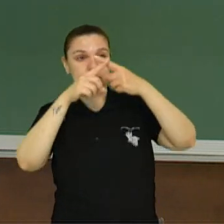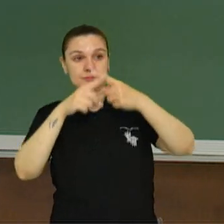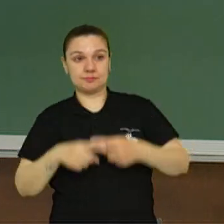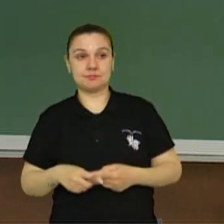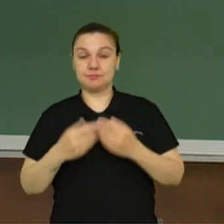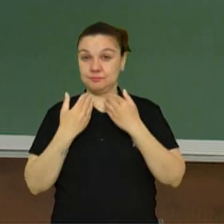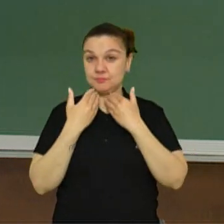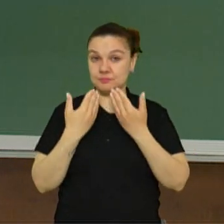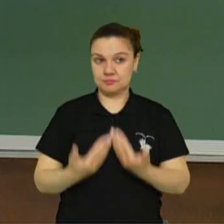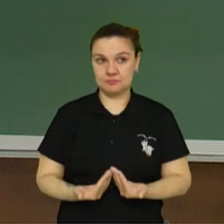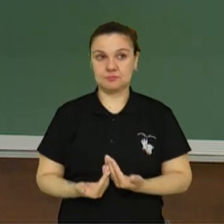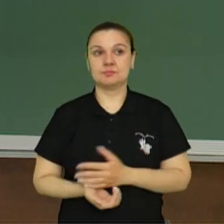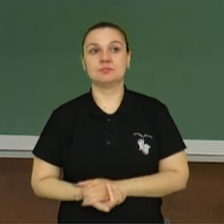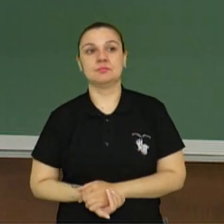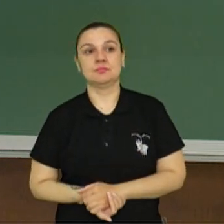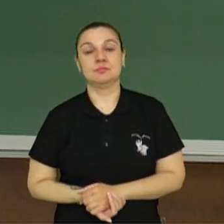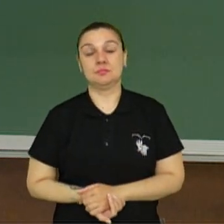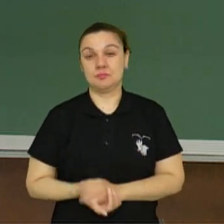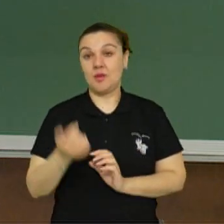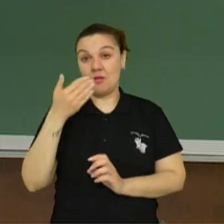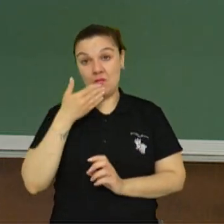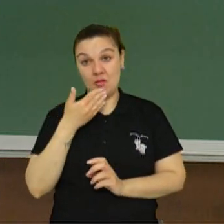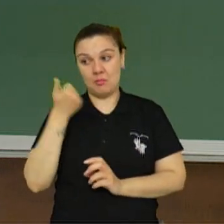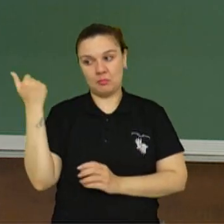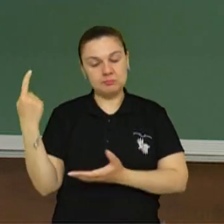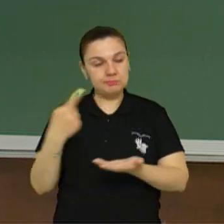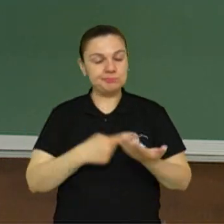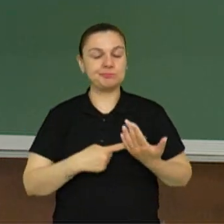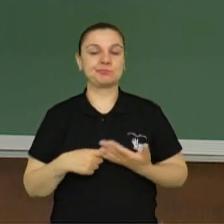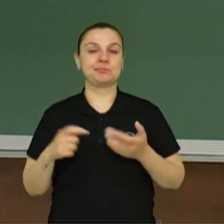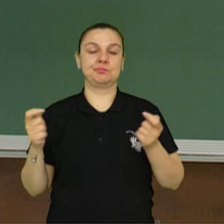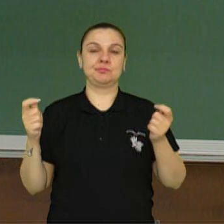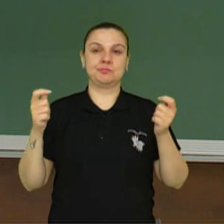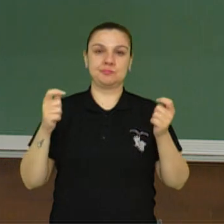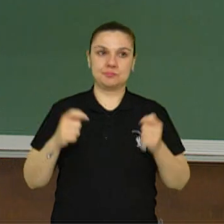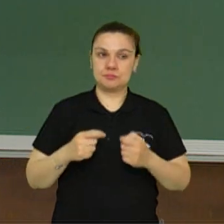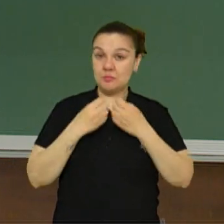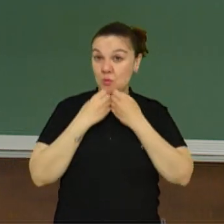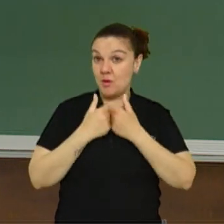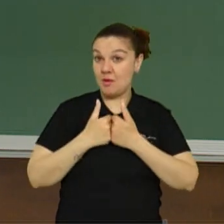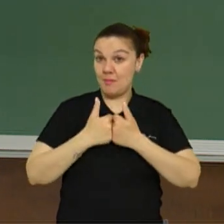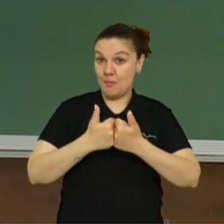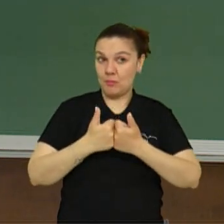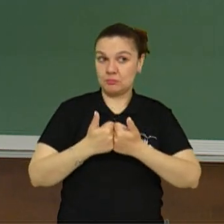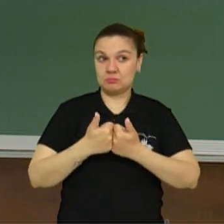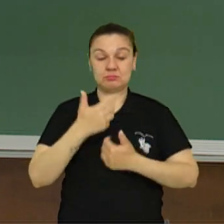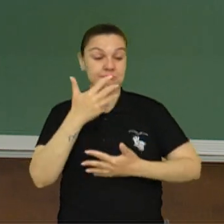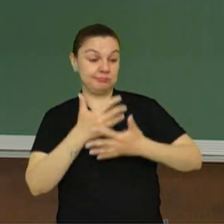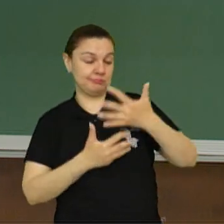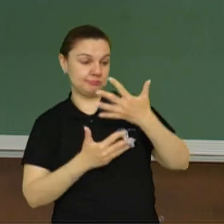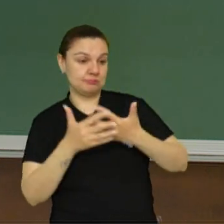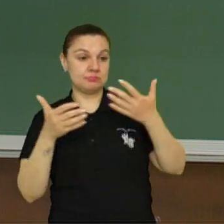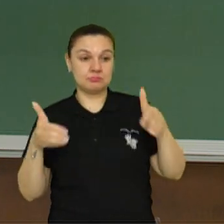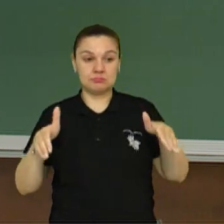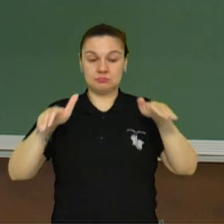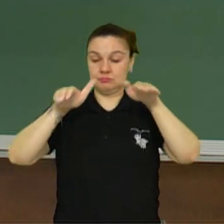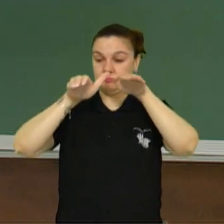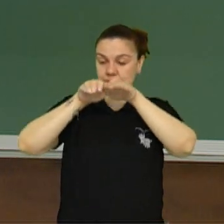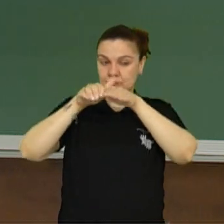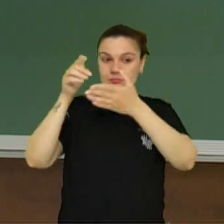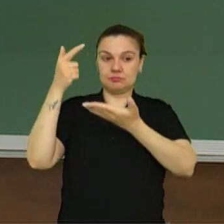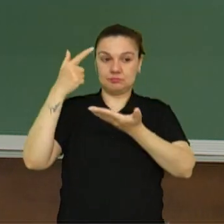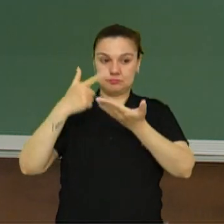Então, a viabilidade era... Eles conseguiram ver que não trazia transtorno para o jogador, então eles